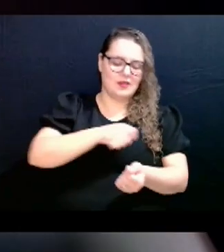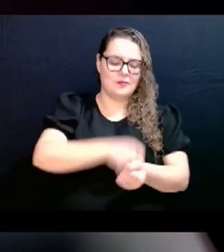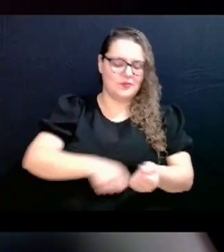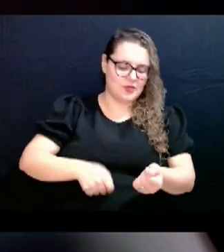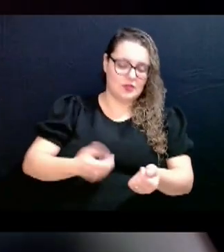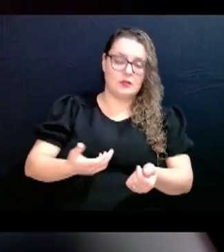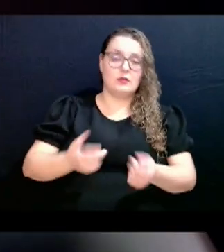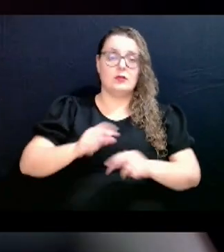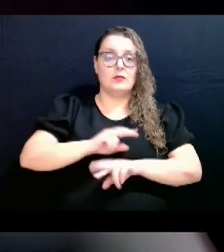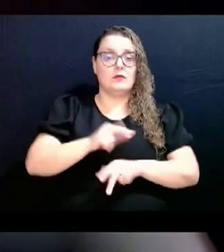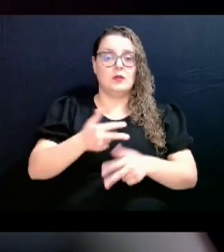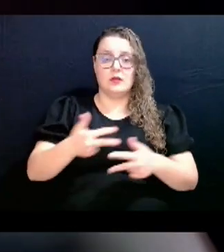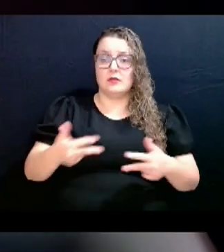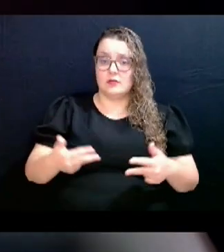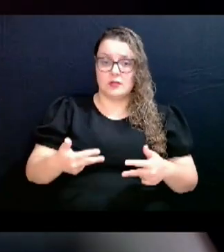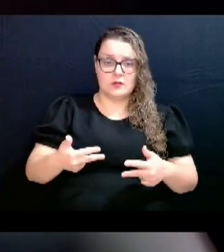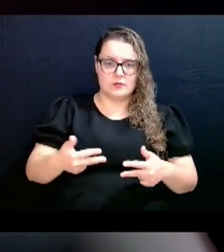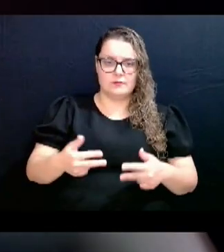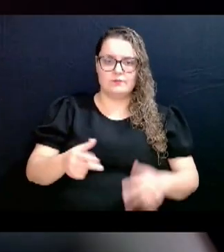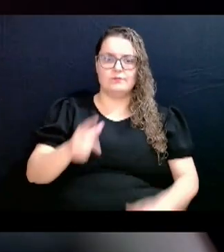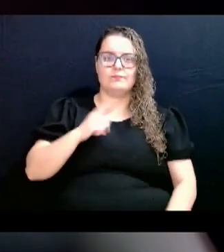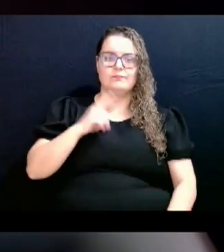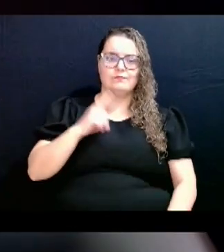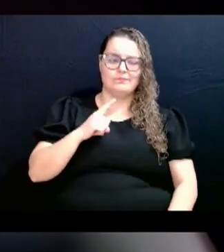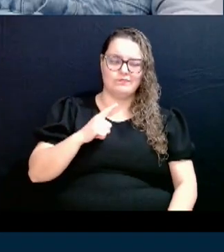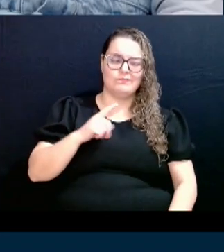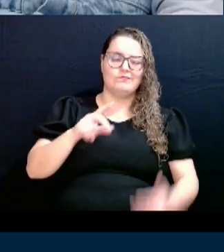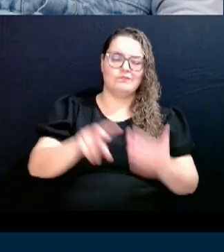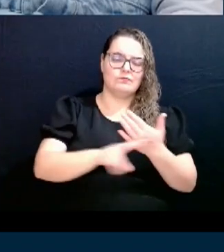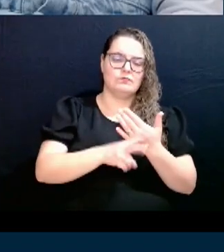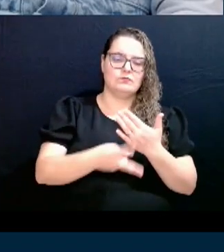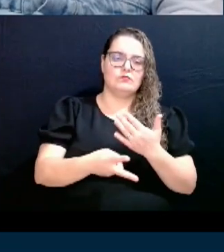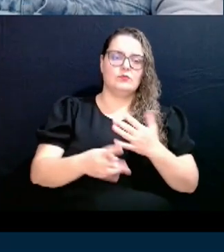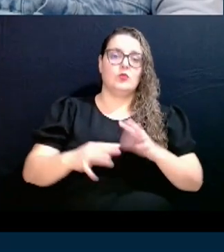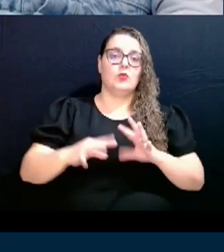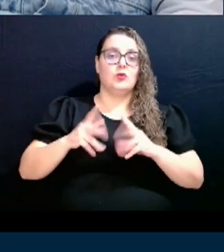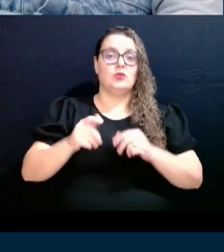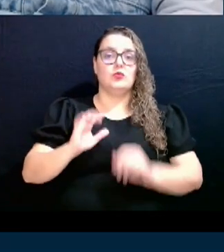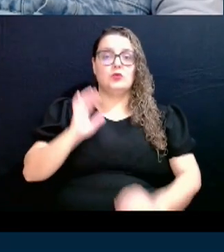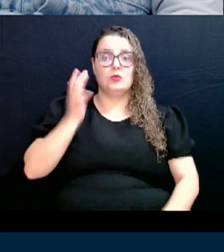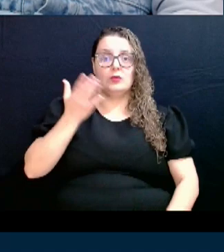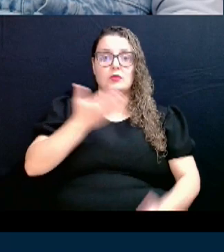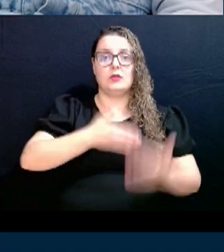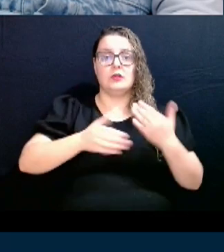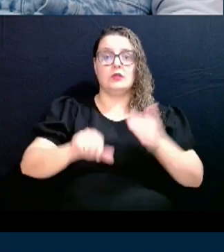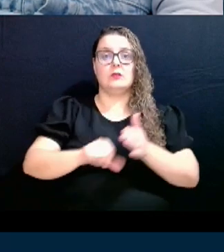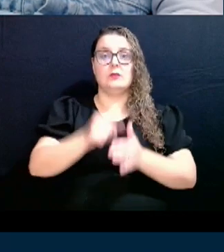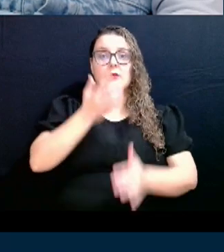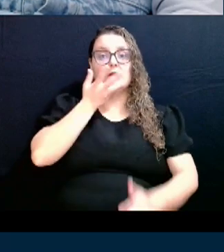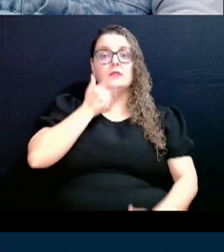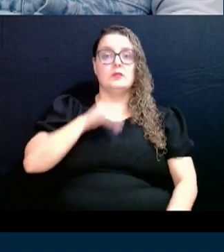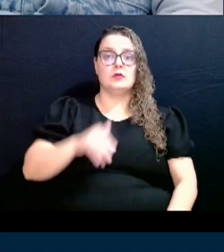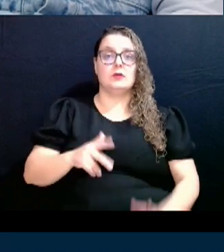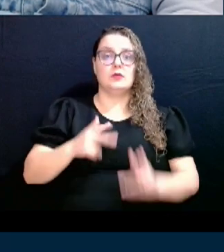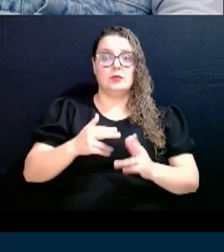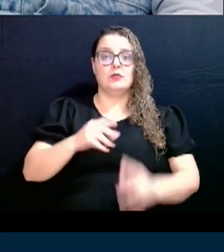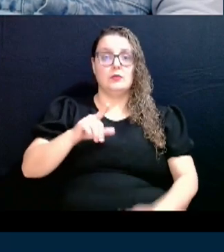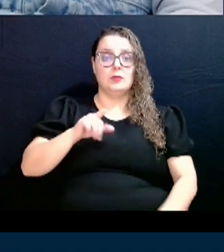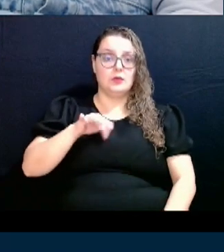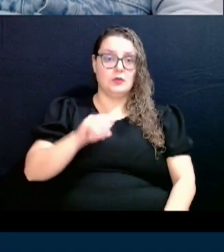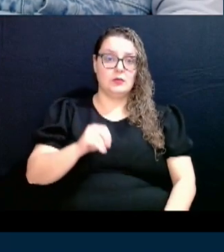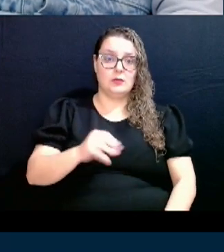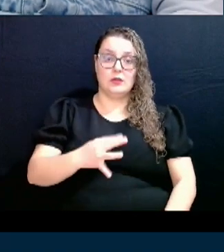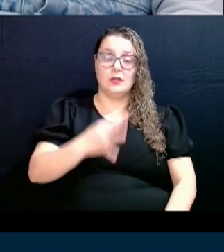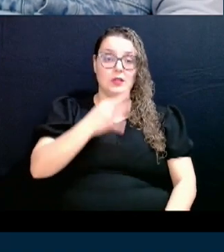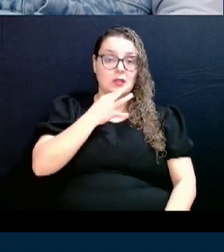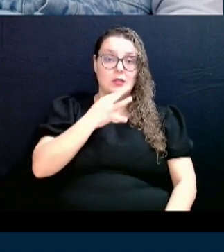questões que têm implicância por conta de tudo o que acontece ali na primeira infância. No caso do Léo, ele nem chegou a conhecer a mãe.